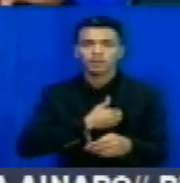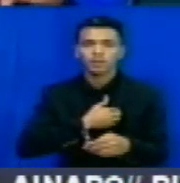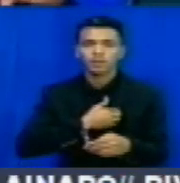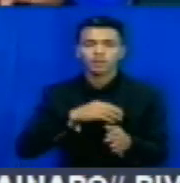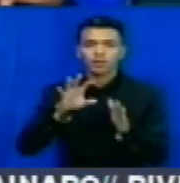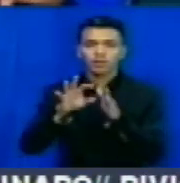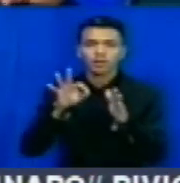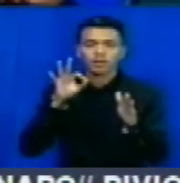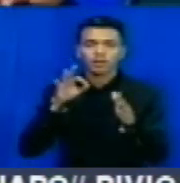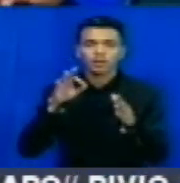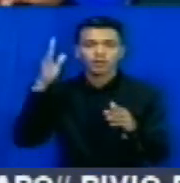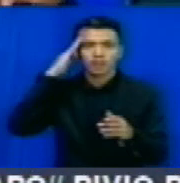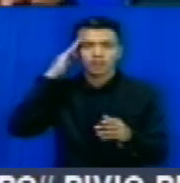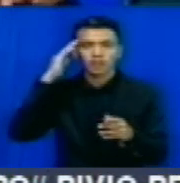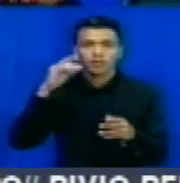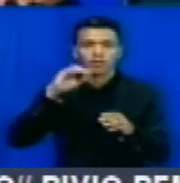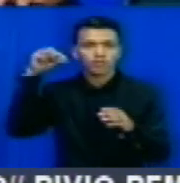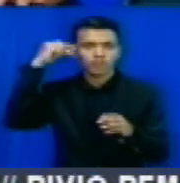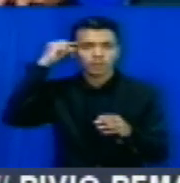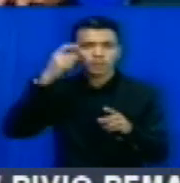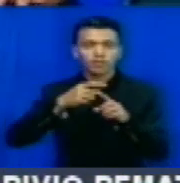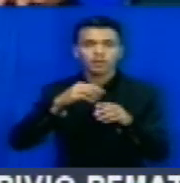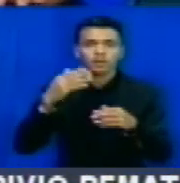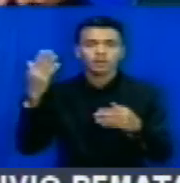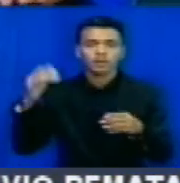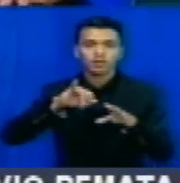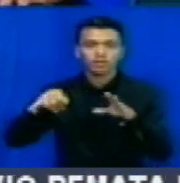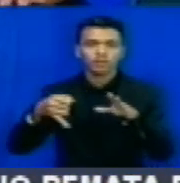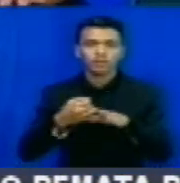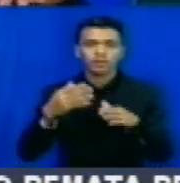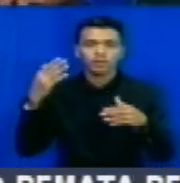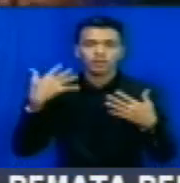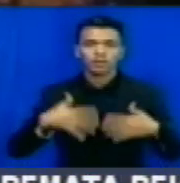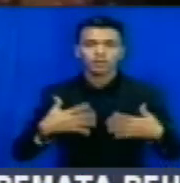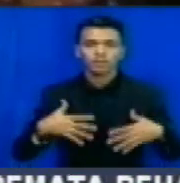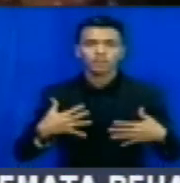desse governo com a banininha envolvimento e a tempo resistência.